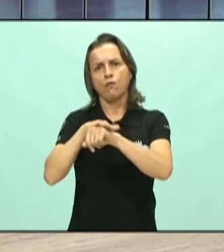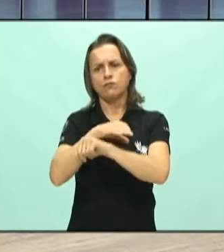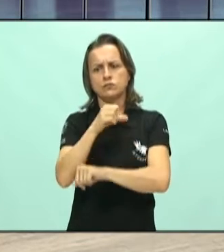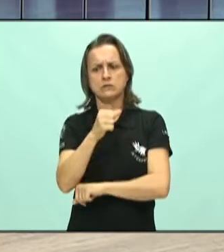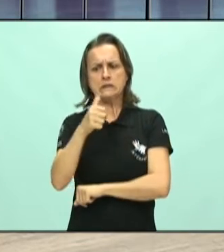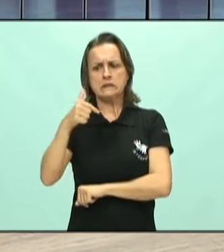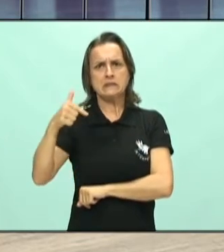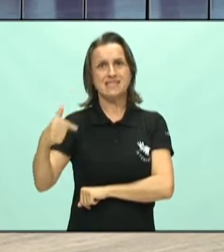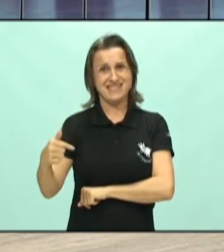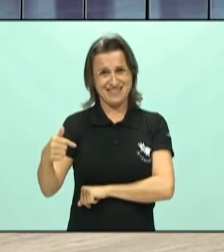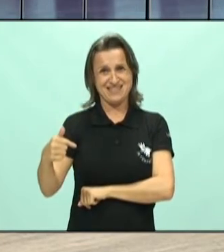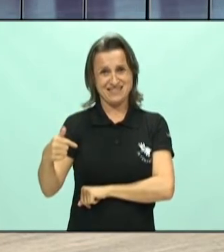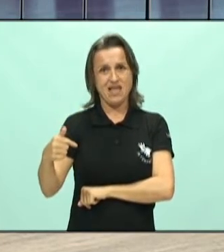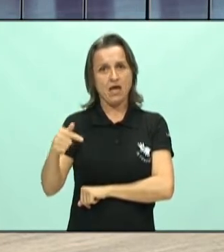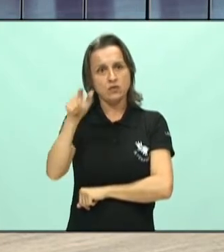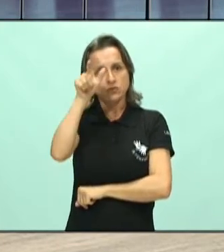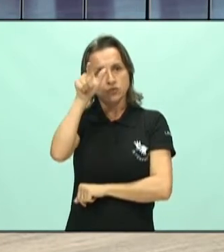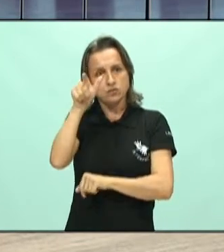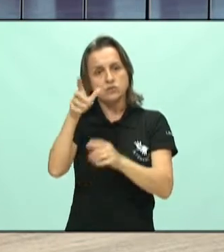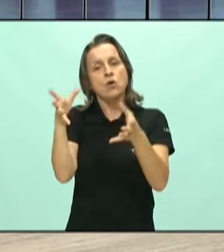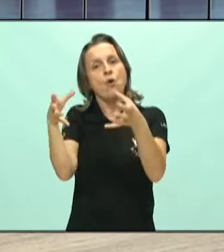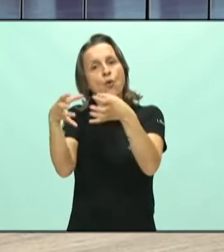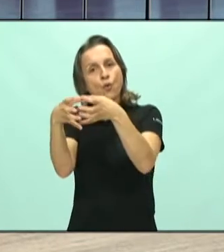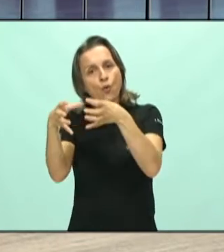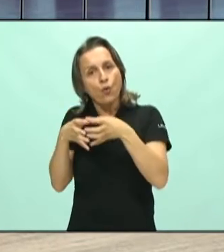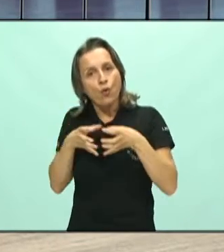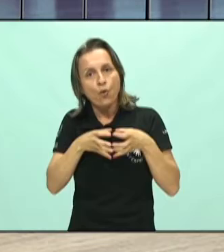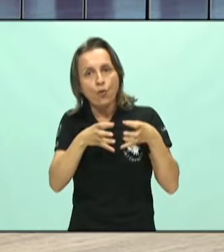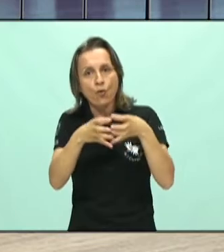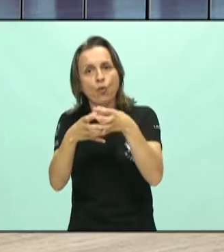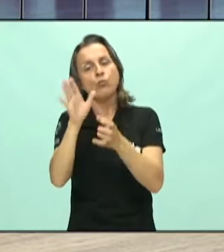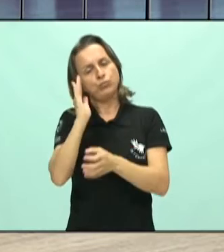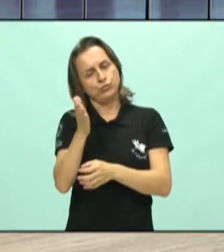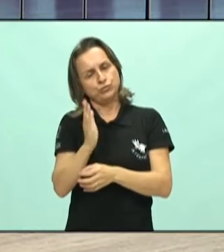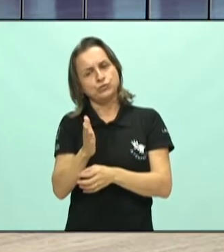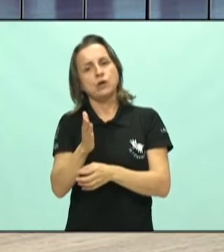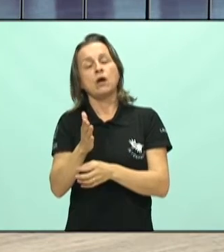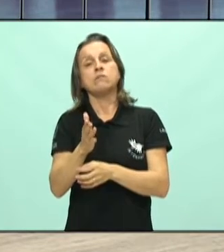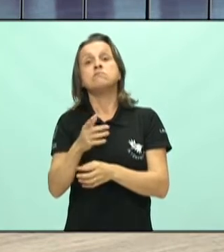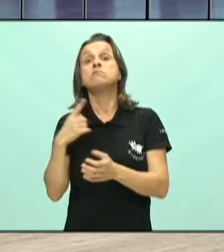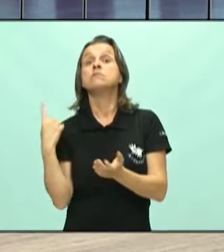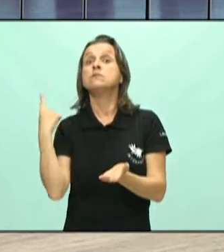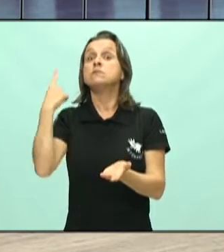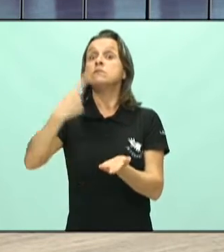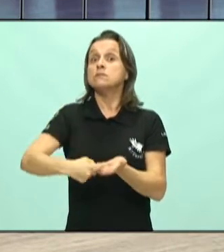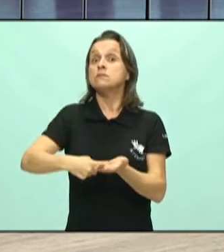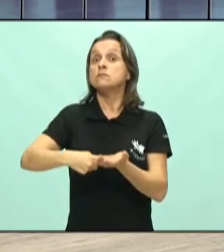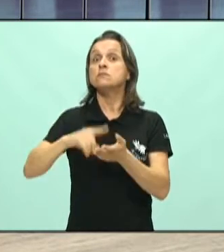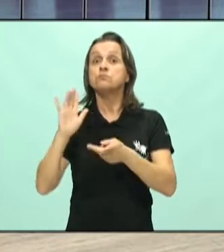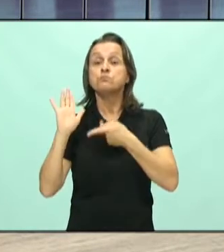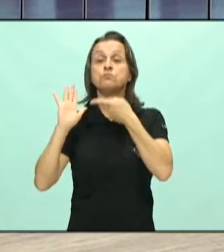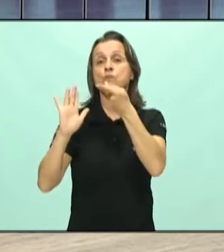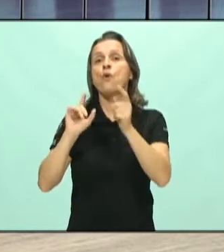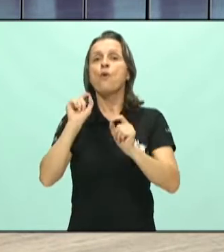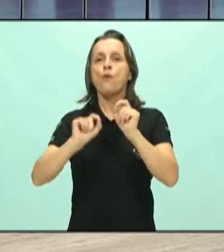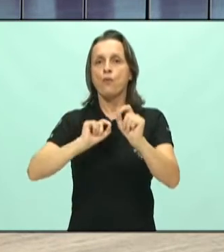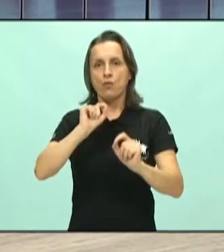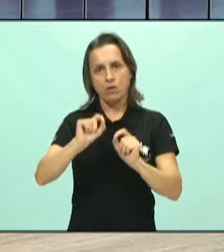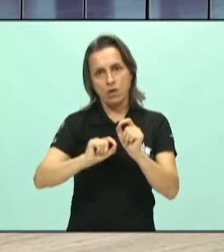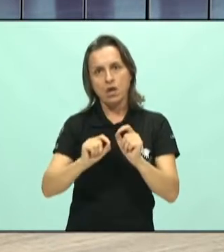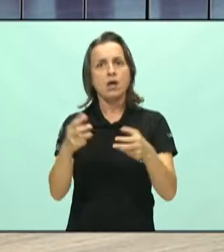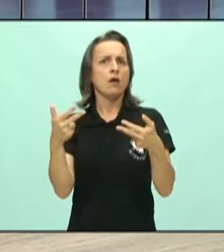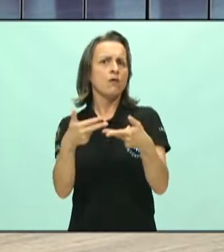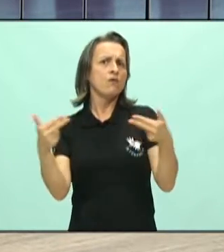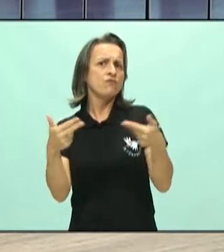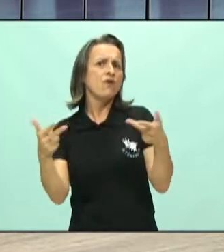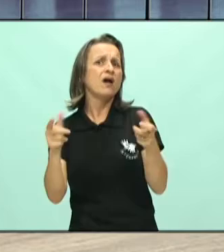categoria, não conversou com todos os que nós identificamos, conversou com 17, se comprometeu com vários deles de fazer